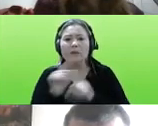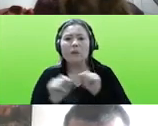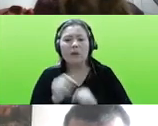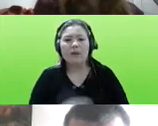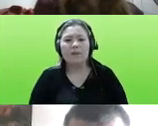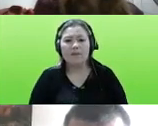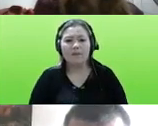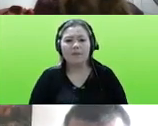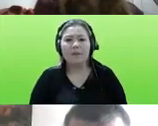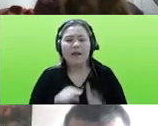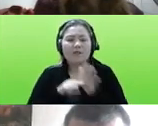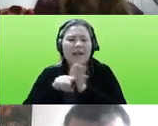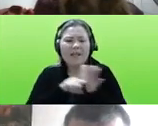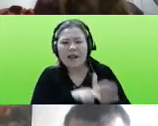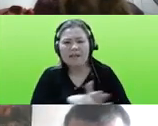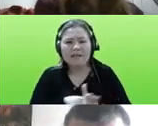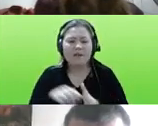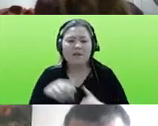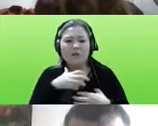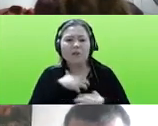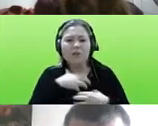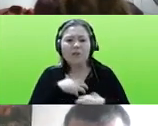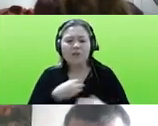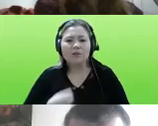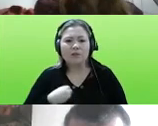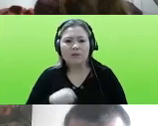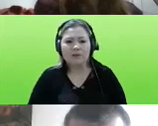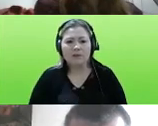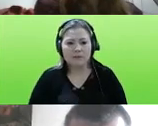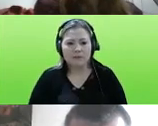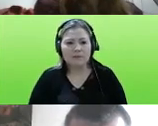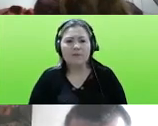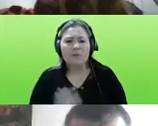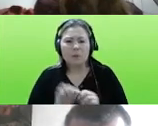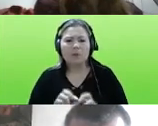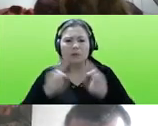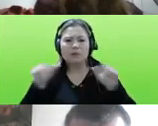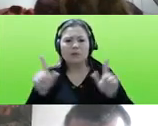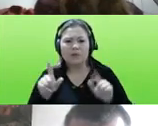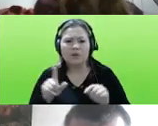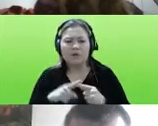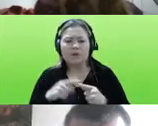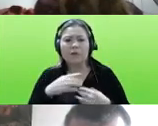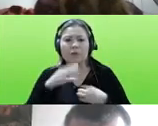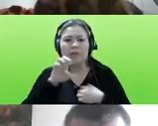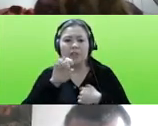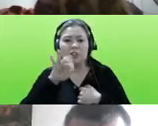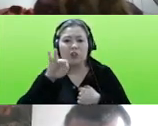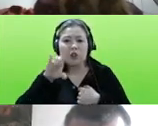coisa de analisar formas de vida. É um pouco diferente de estilos de vida, é